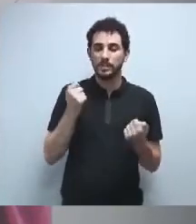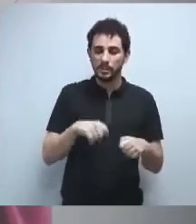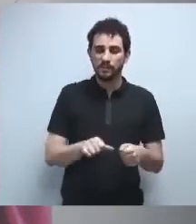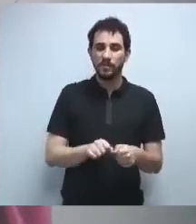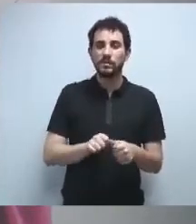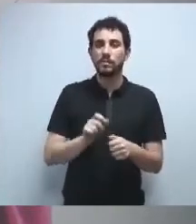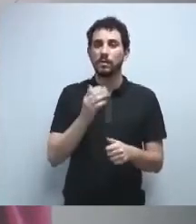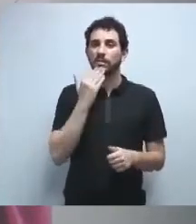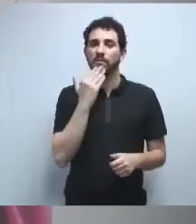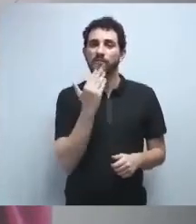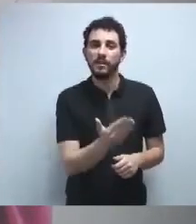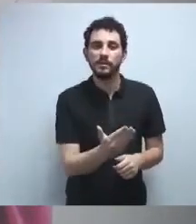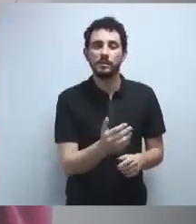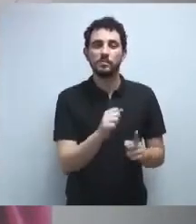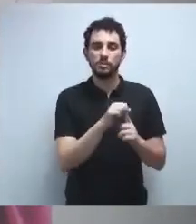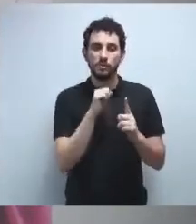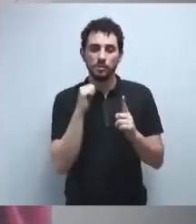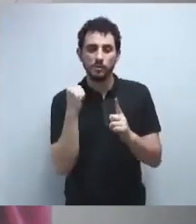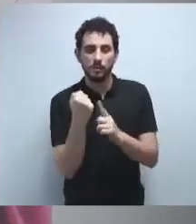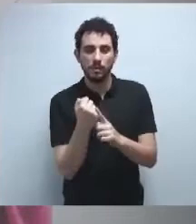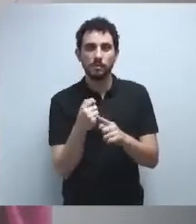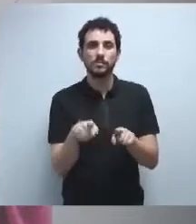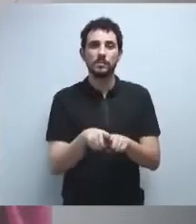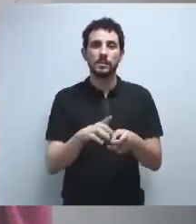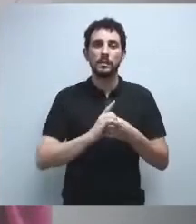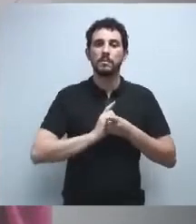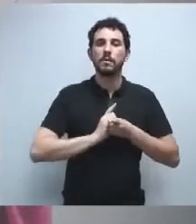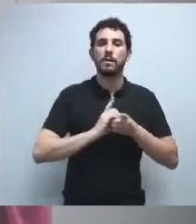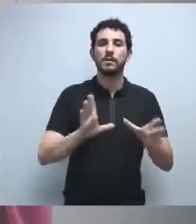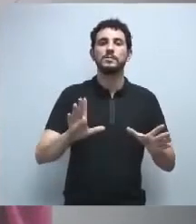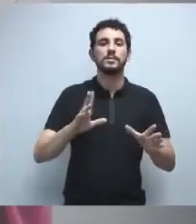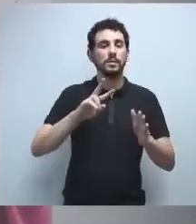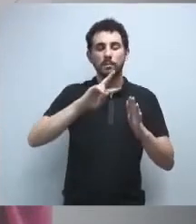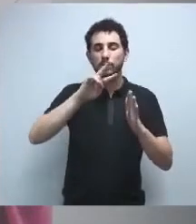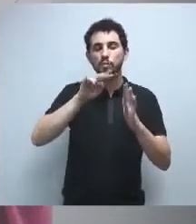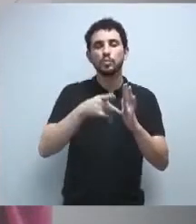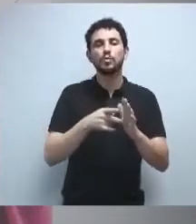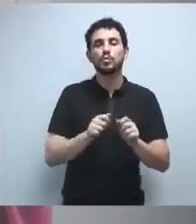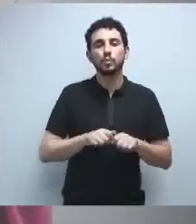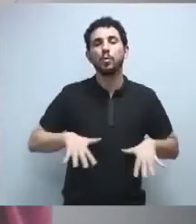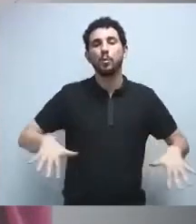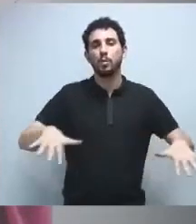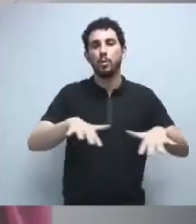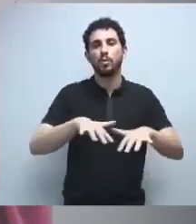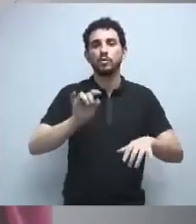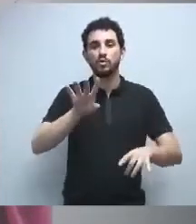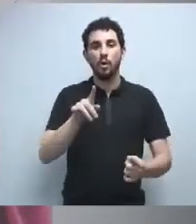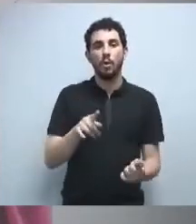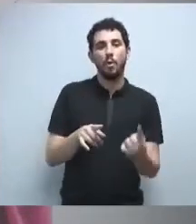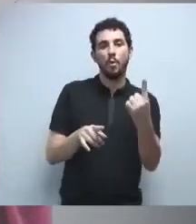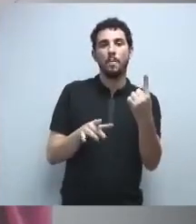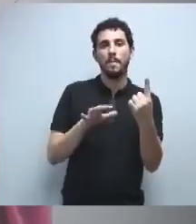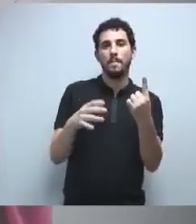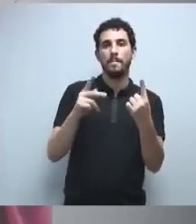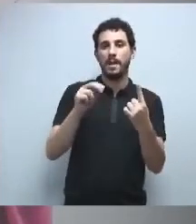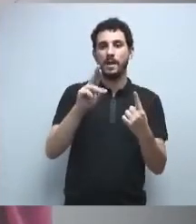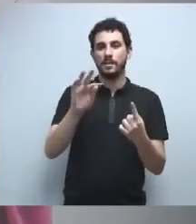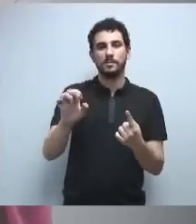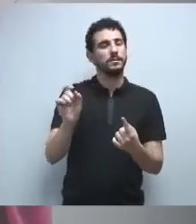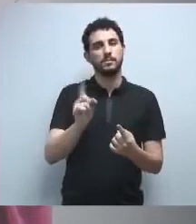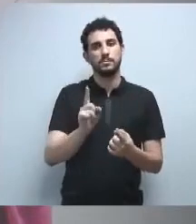fazer uma defesa da sociedade e da democracia como um todo e não apenas de uma parte